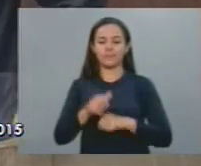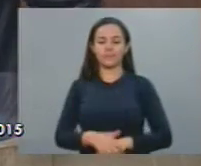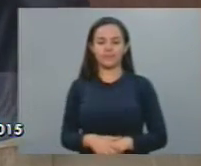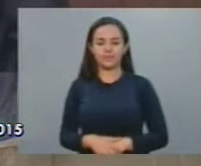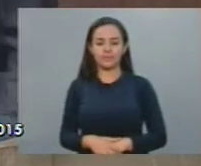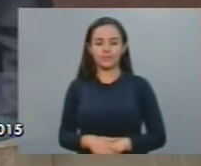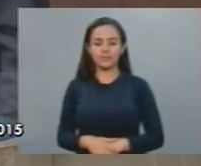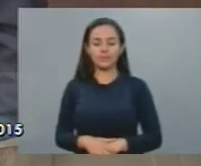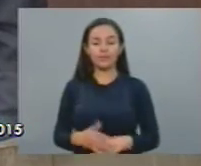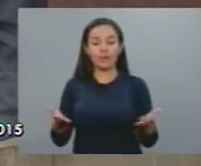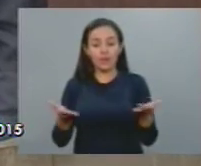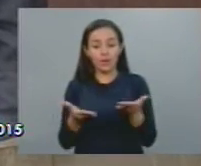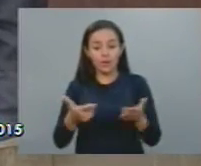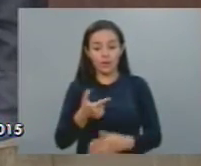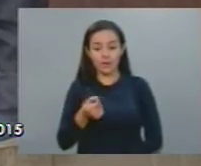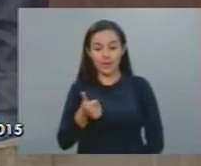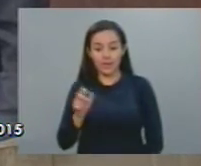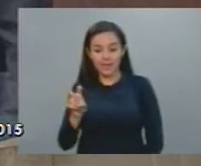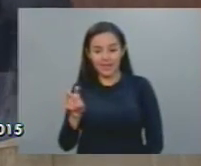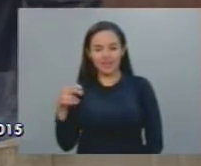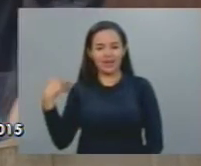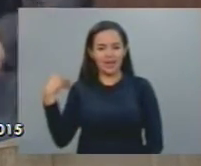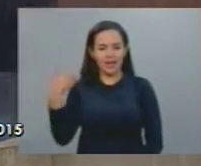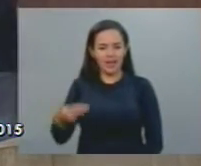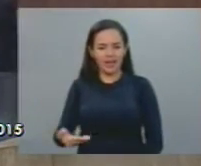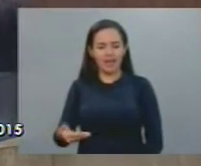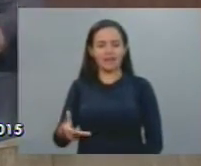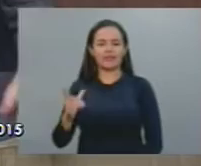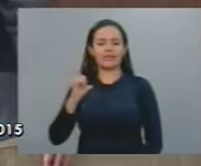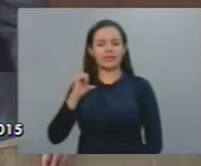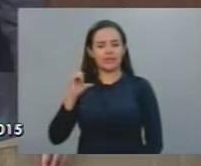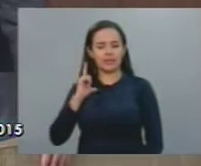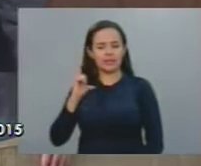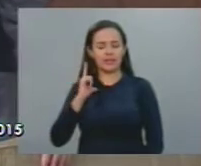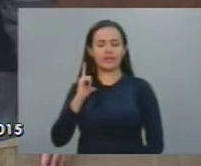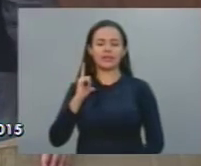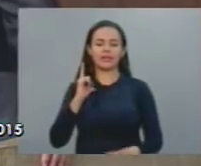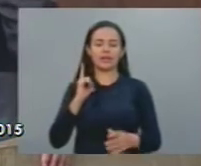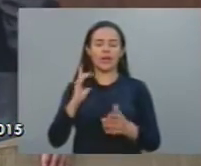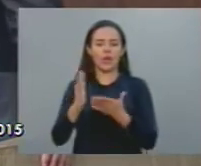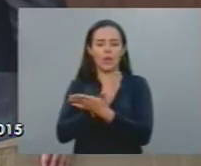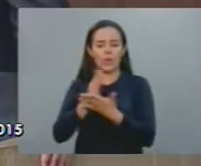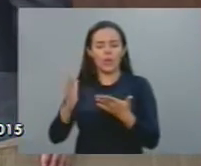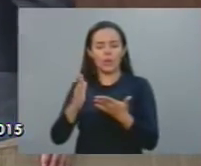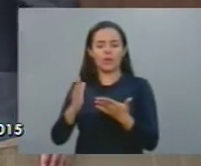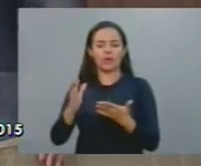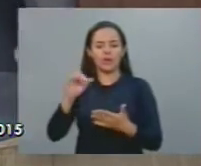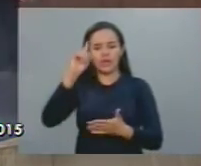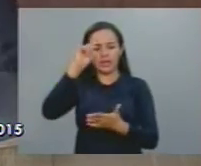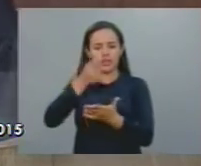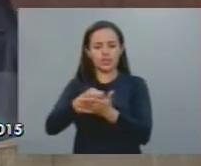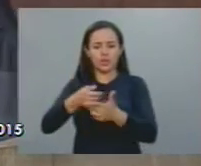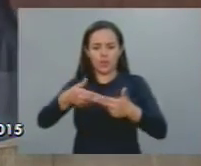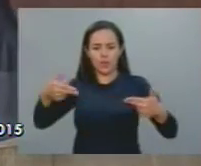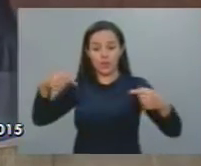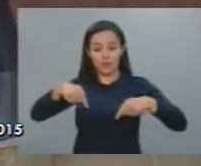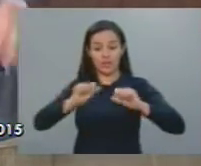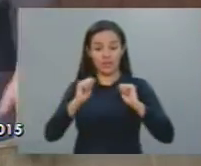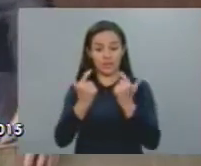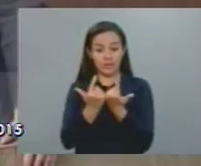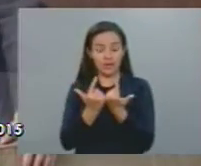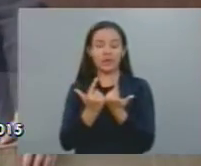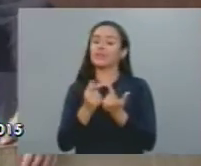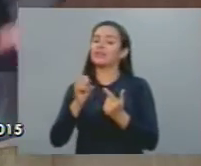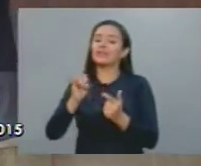ao longo desse ano, de caráter antipopular, há 10, 20 anos atrás,